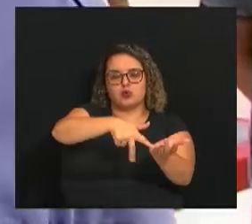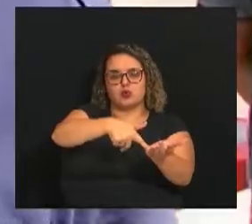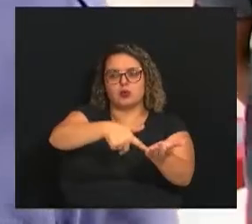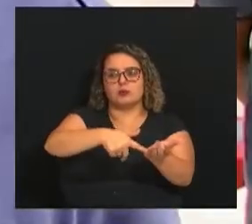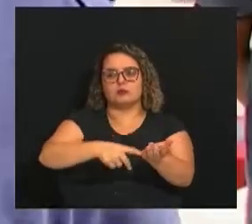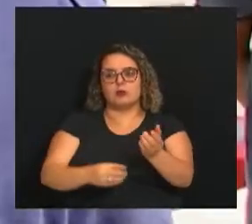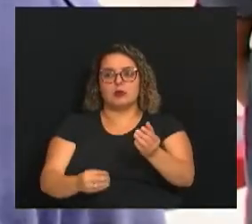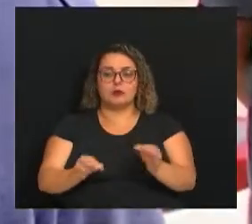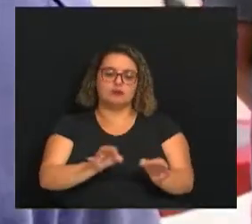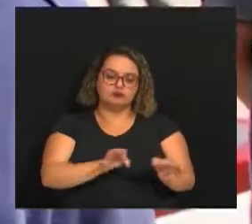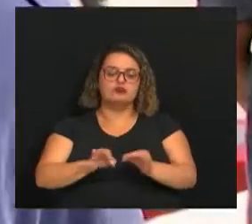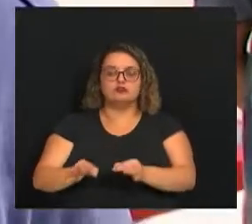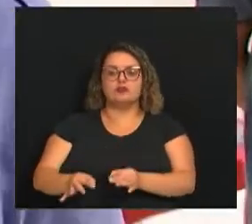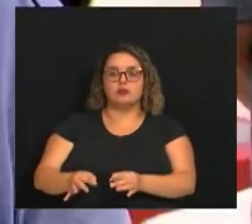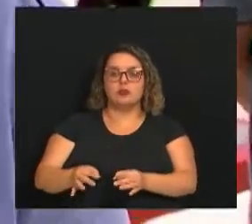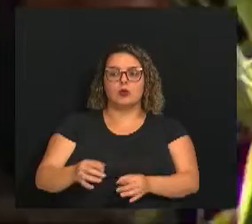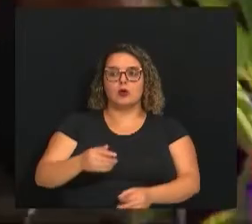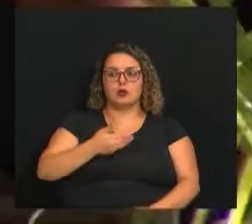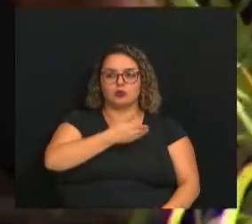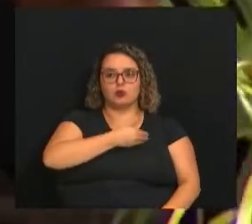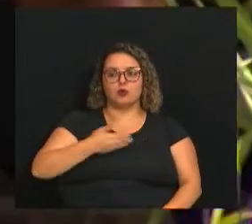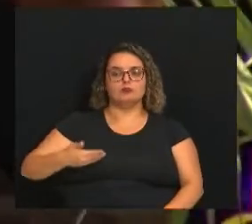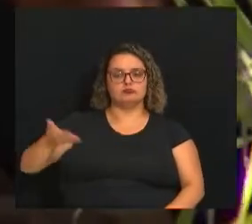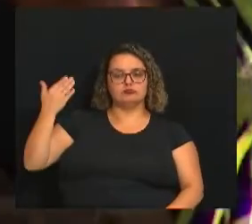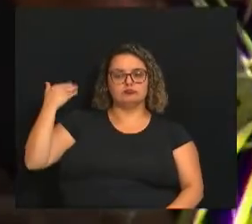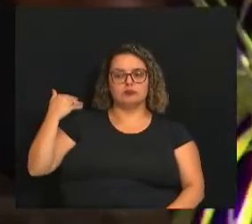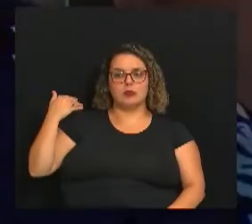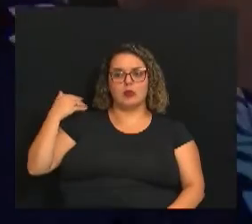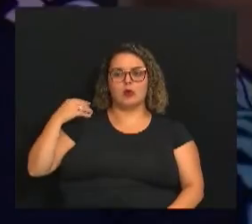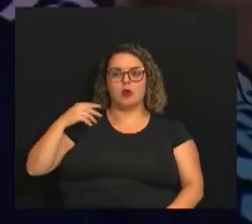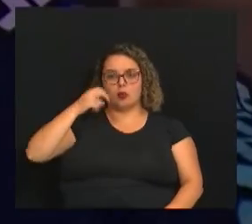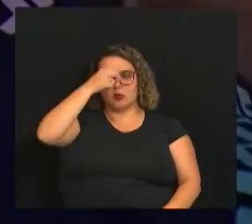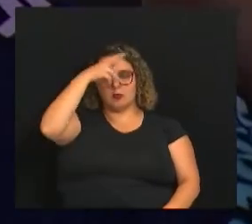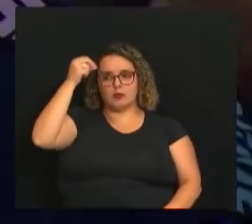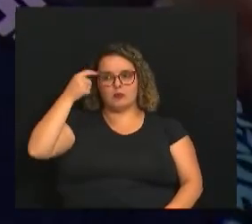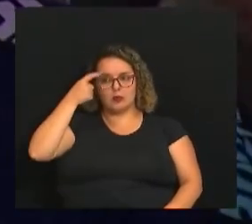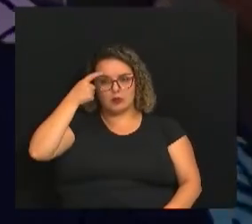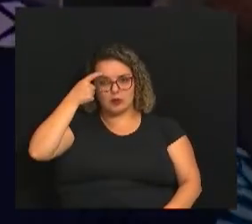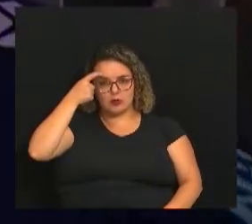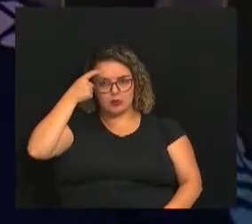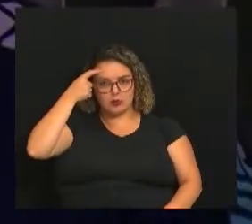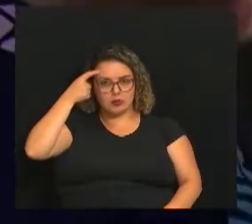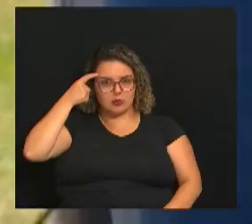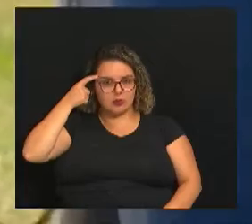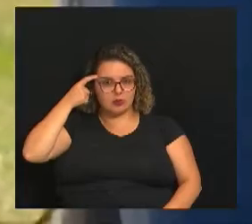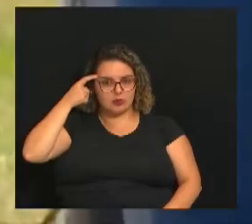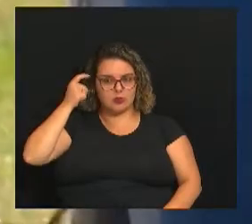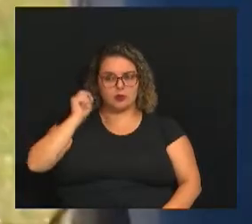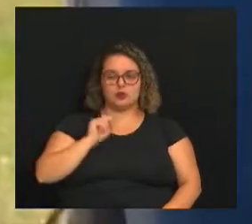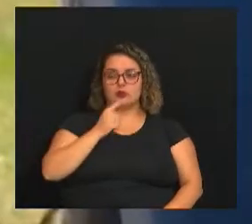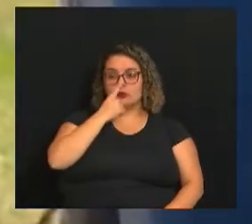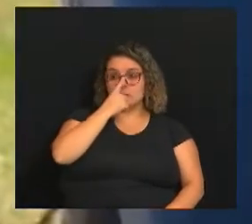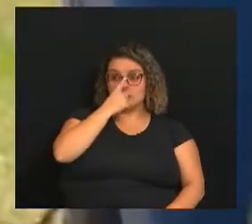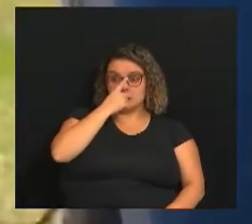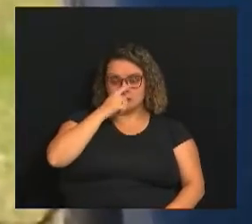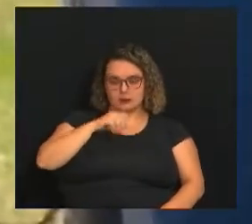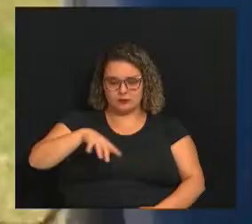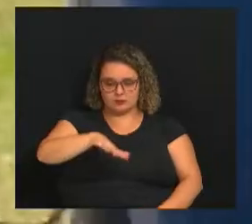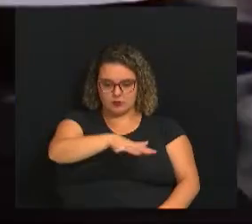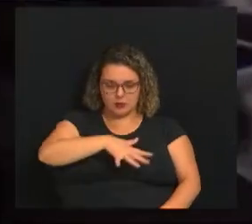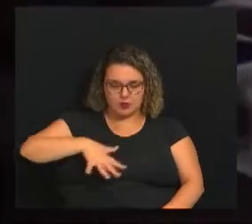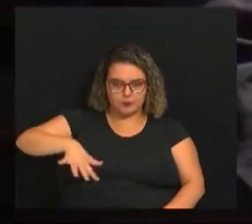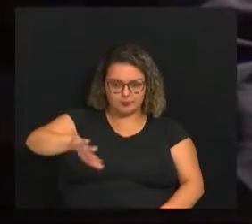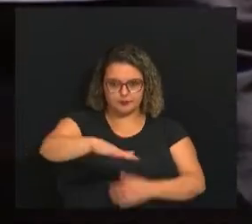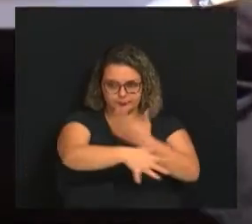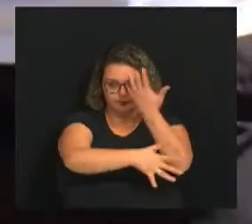Isso foi construído no governo anterior, através do prefeito Jonas, quando teve a necessidade de destinar a Praça das Águas, onde